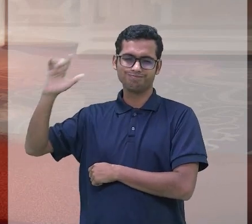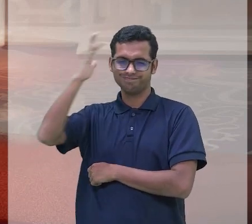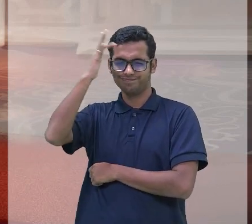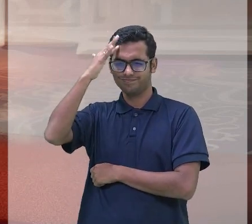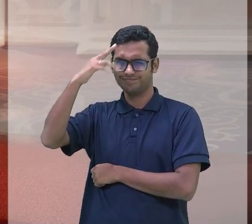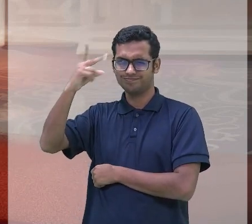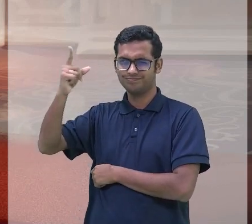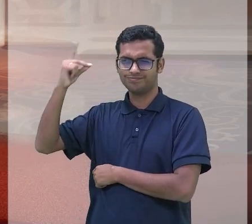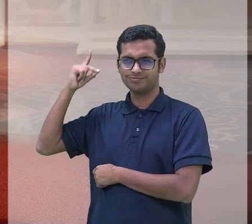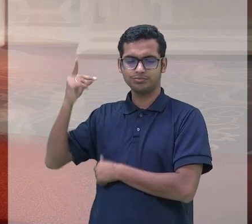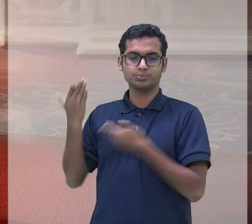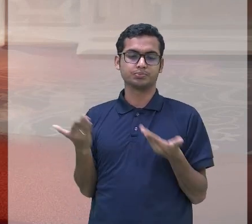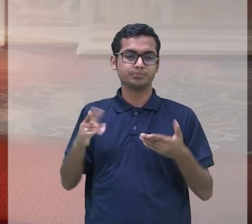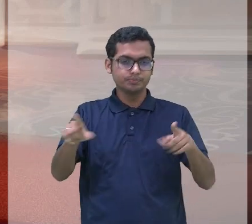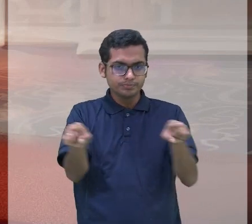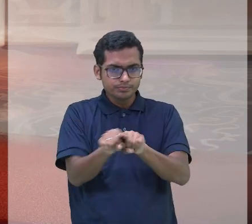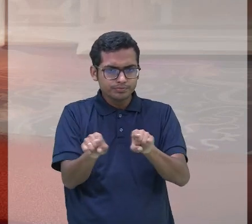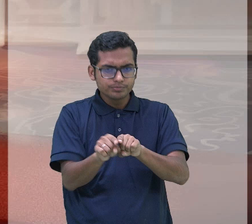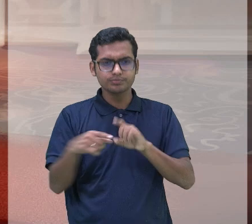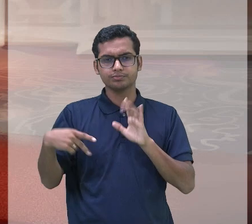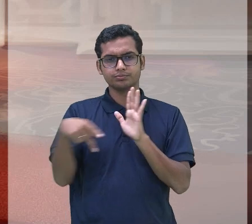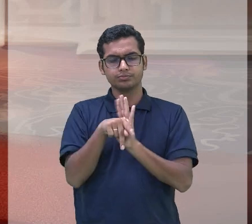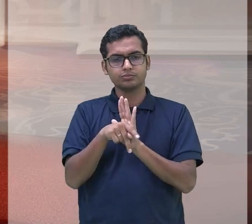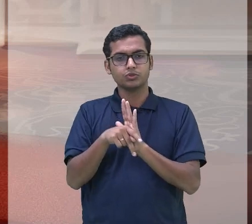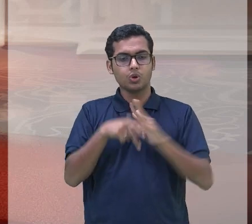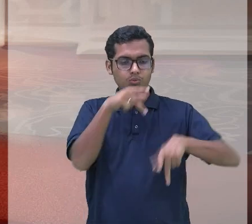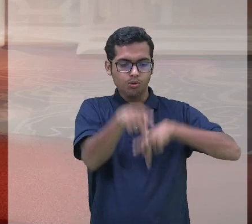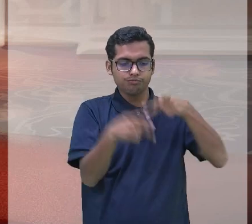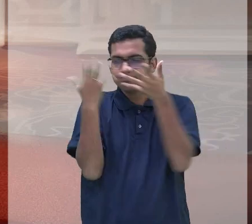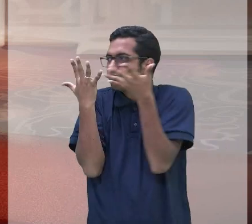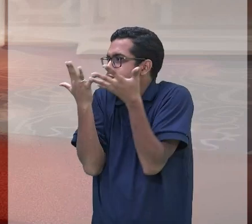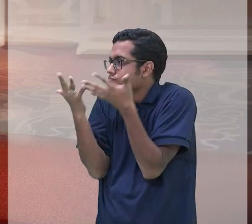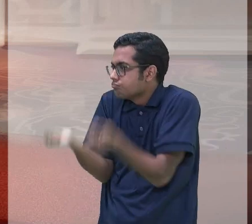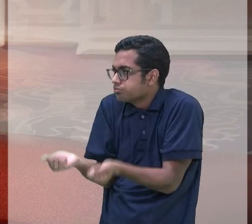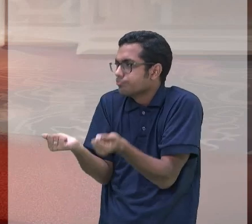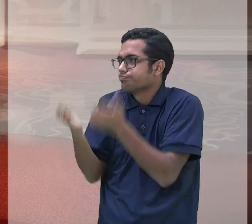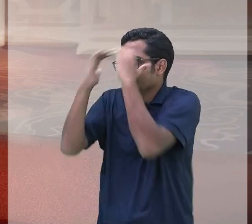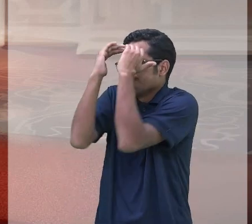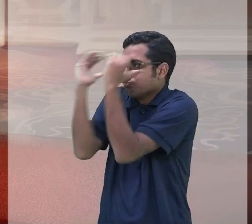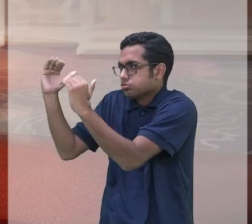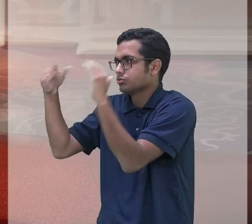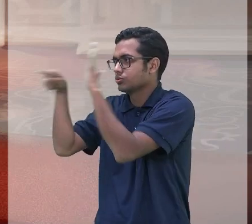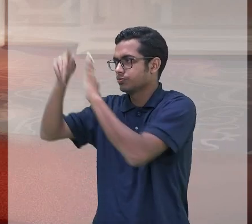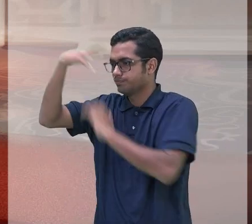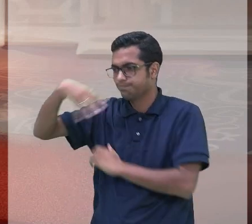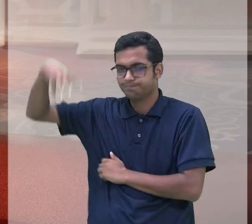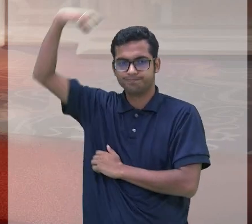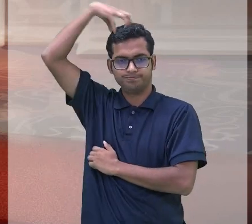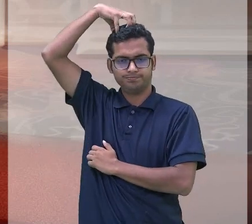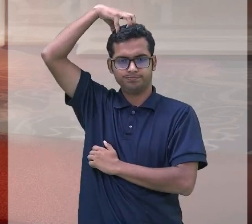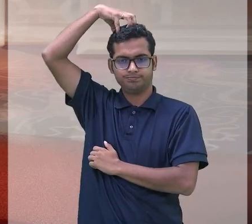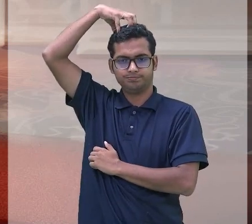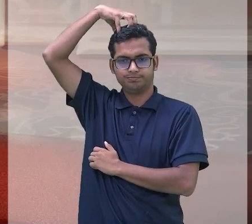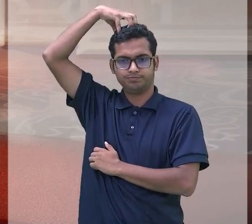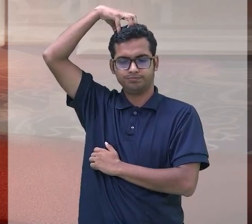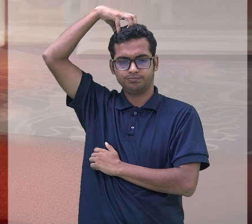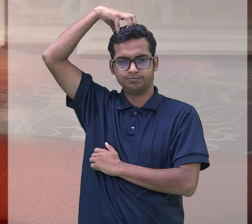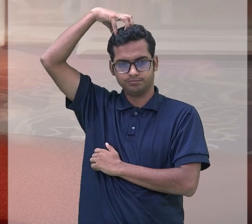acontece? Ele acabava aceitando isso e muitas vezes ele era colocado, muitas das vezes,